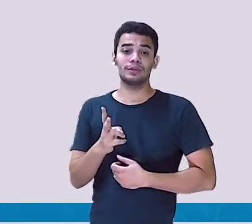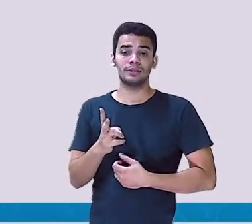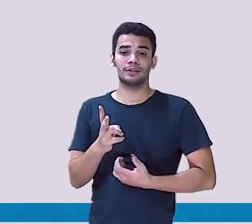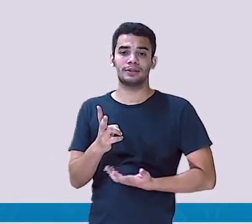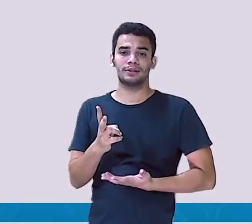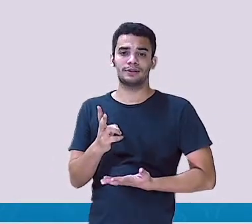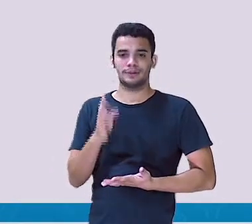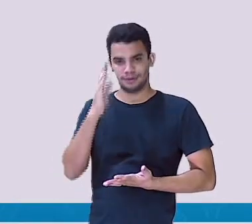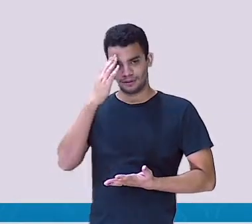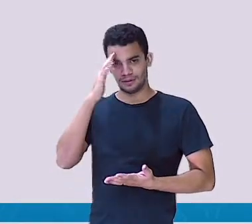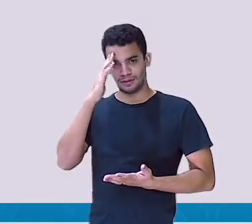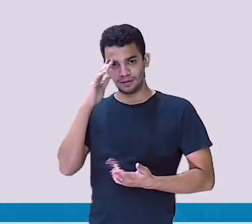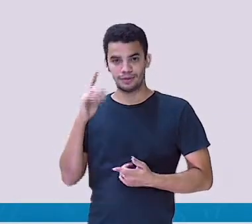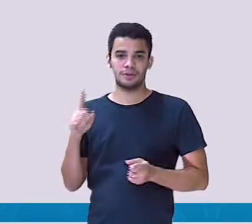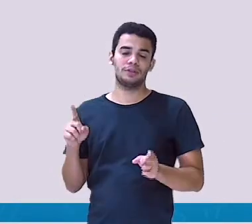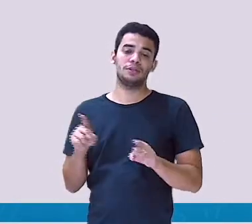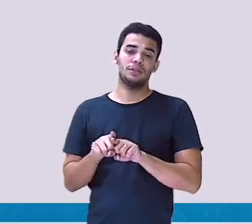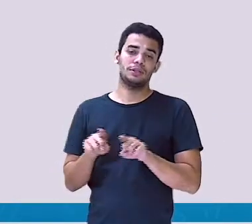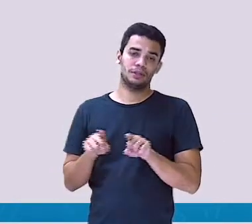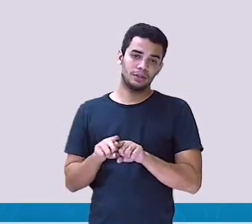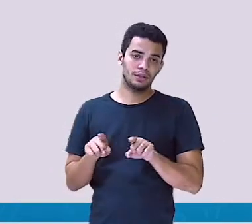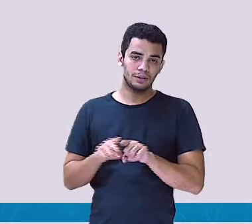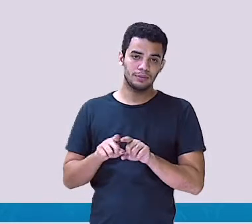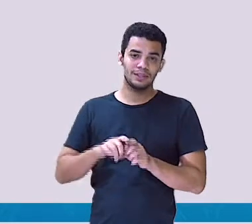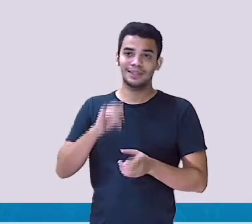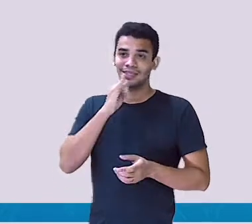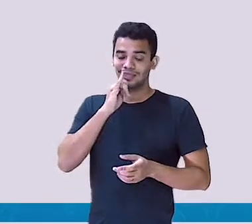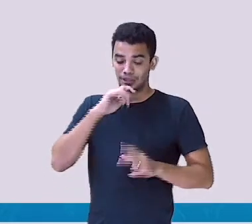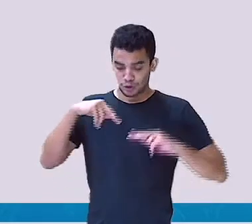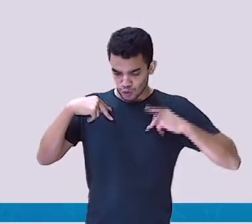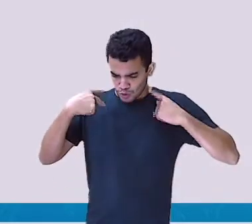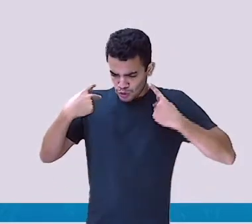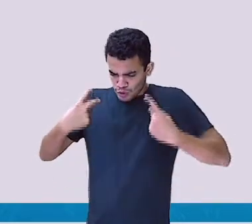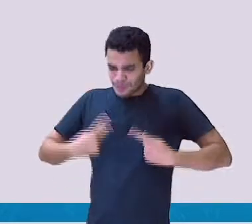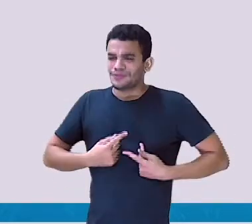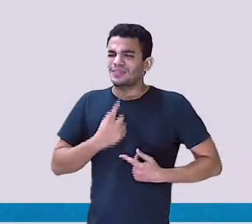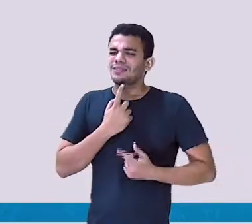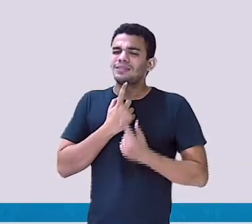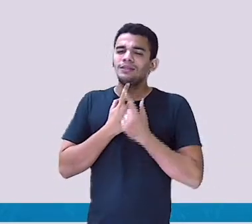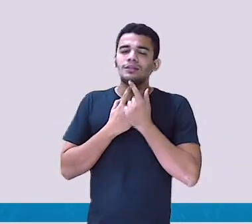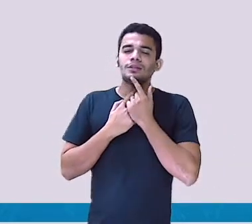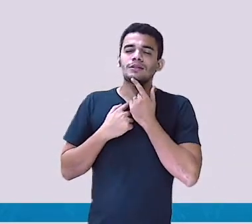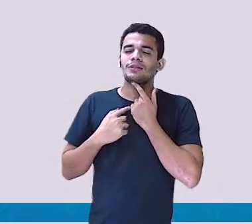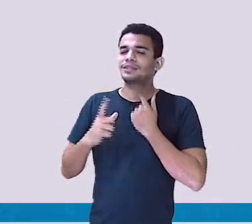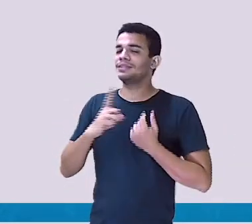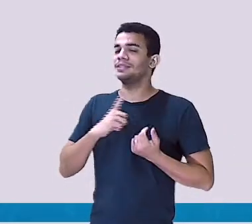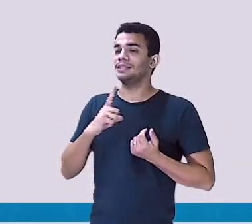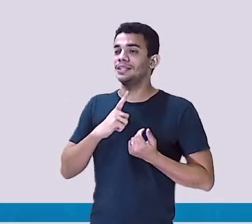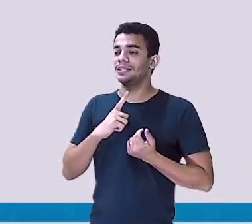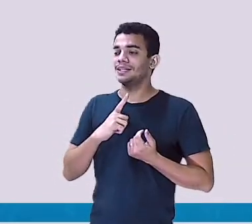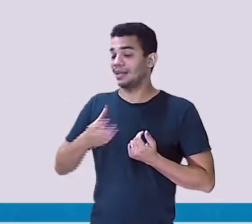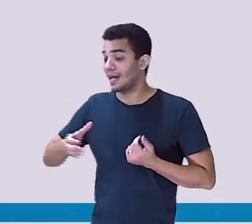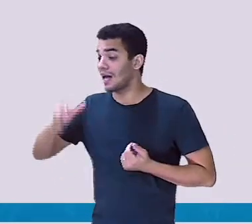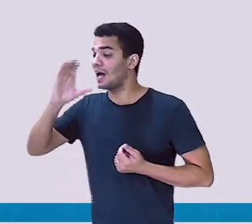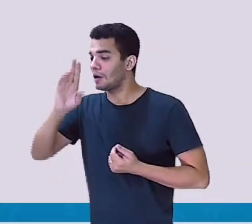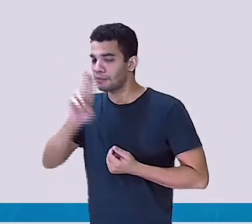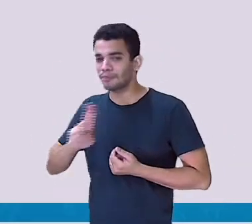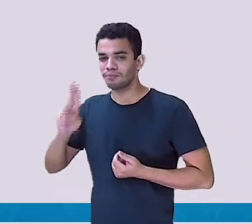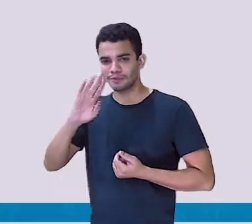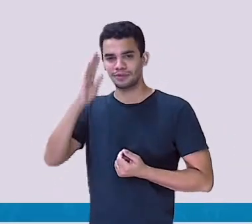recursos, né? Eles suprem as necessidades humanas, então através da alimentação,